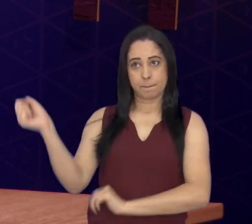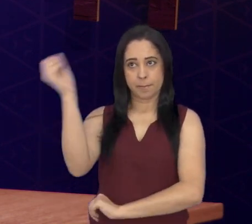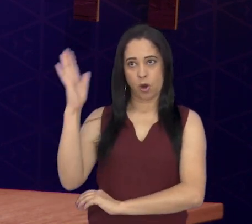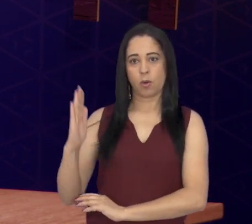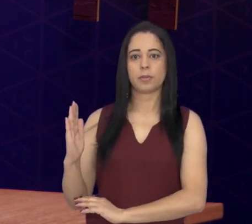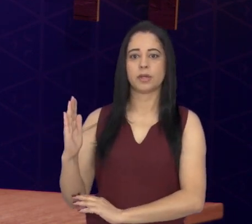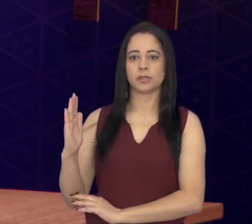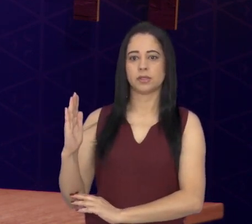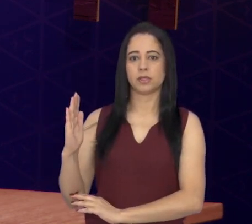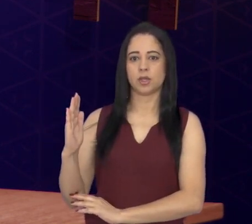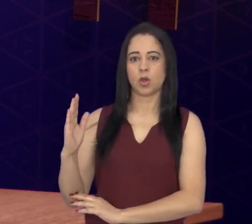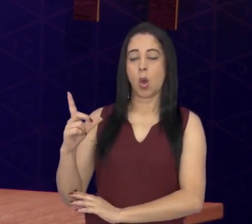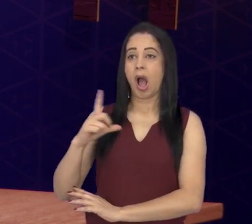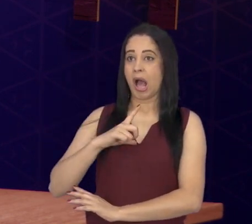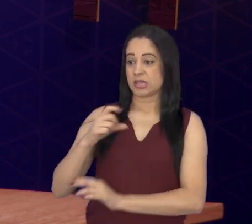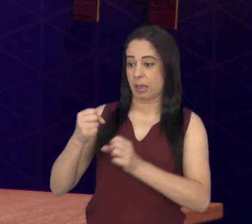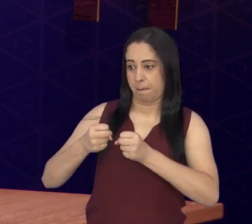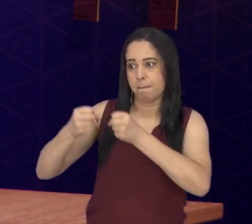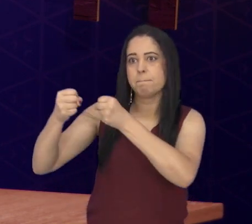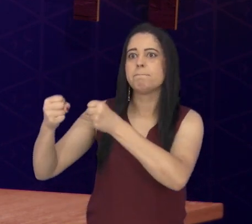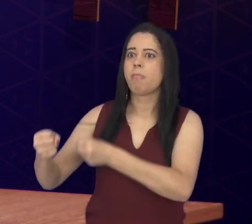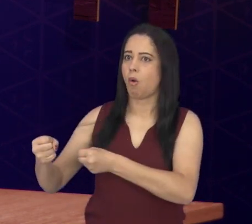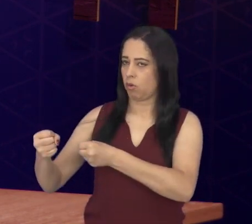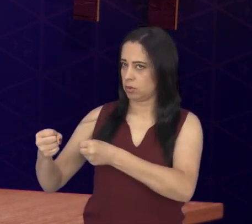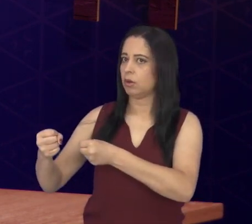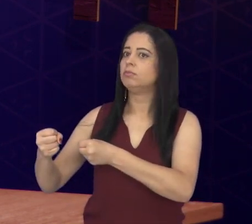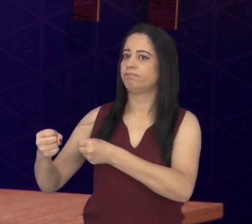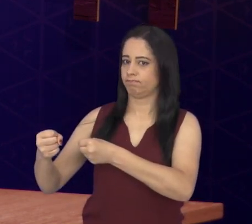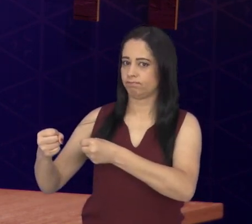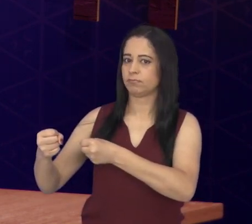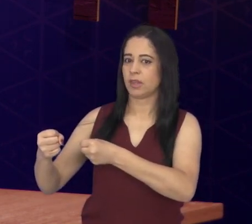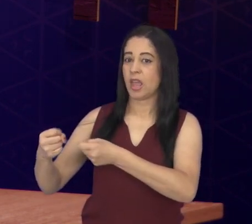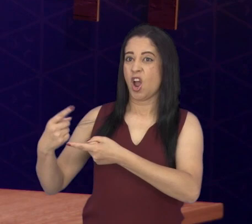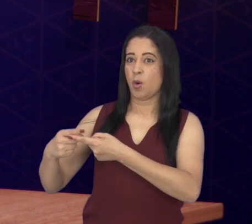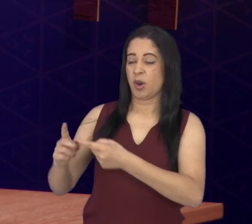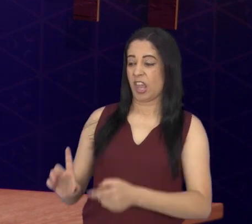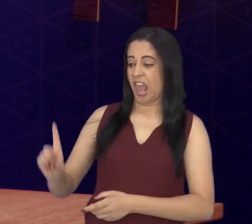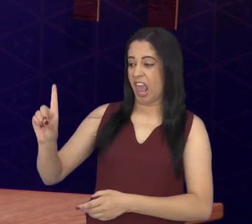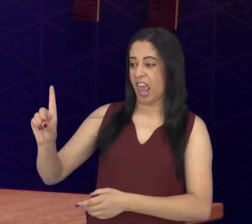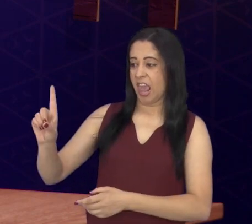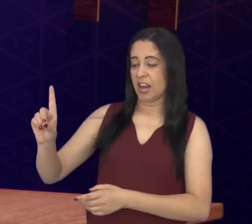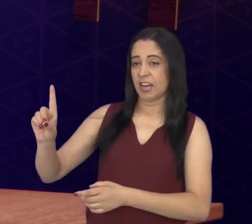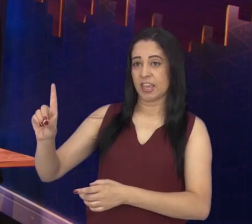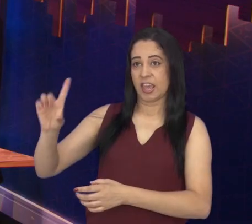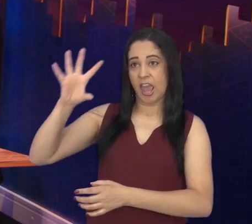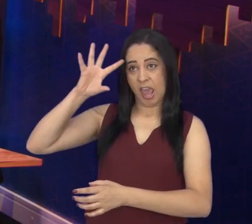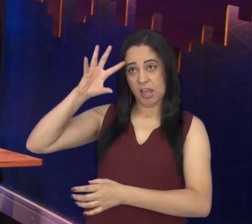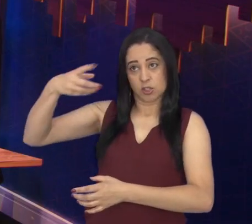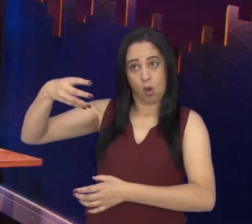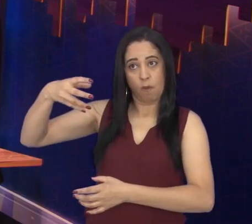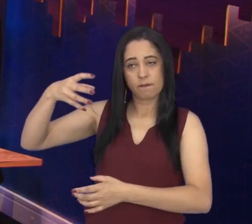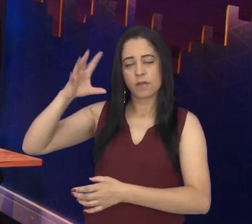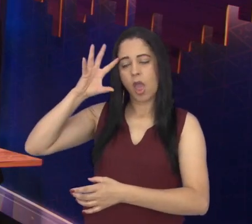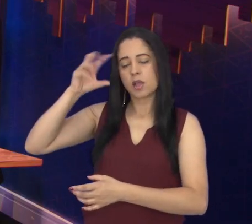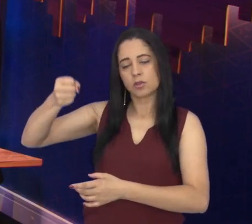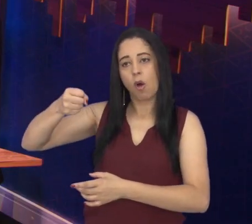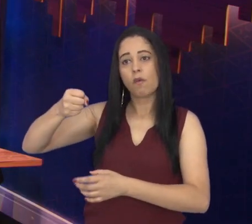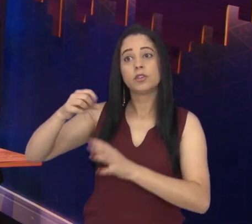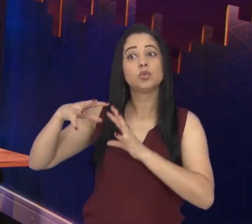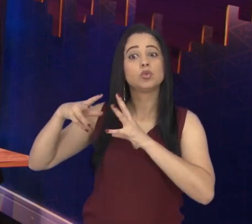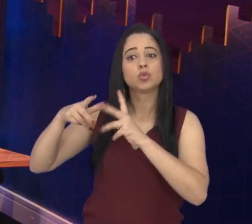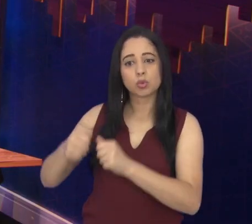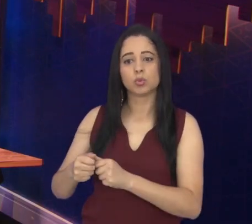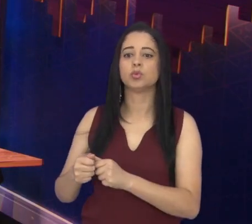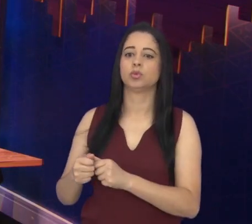Brasil... Ele tem muito poder mesmo, assim, sabe? Sim, sim. Ele é o cara que decide tudo no país, apesar